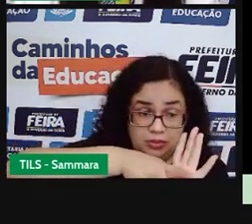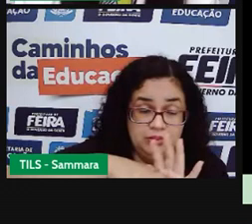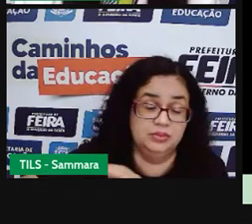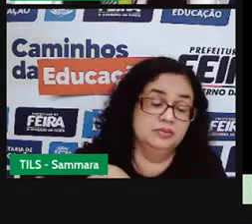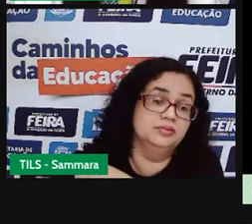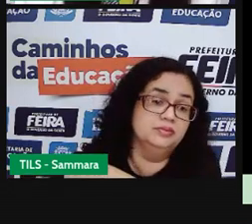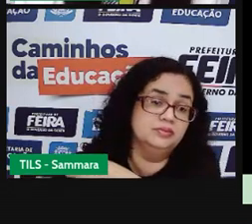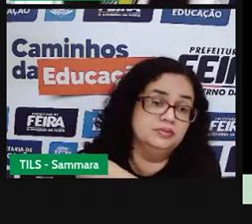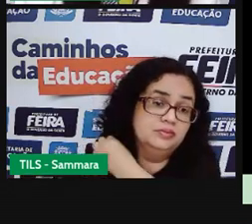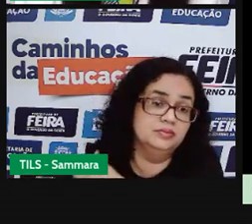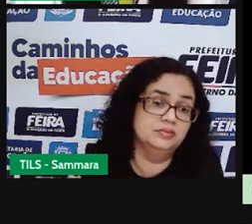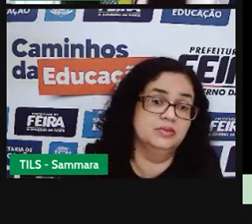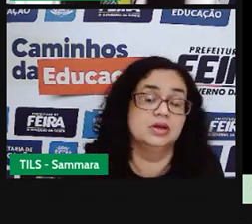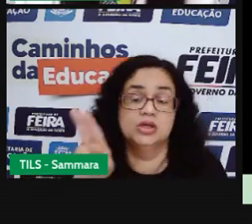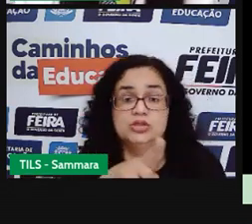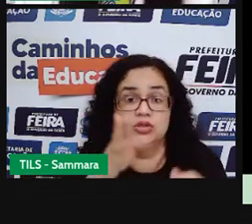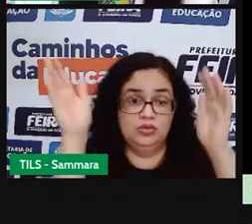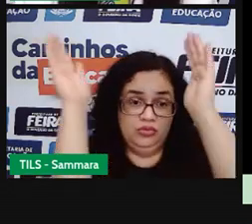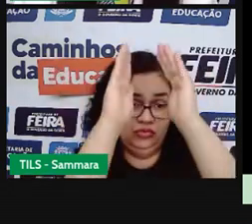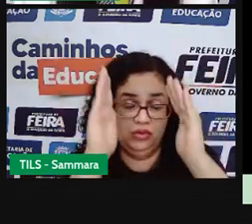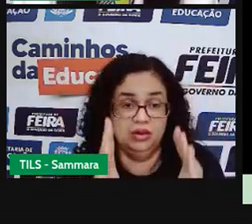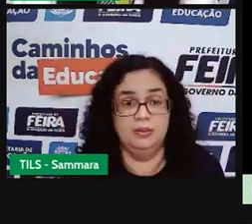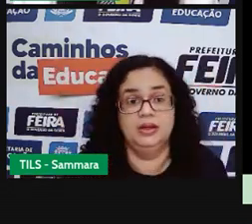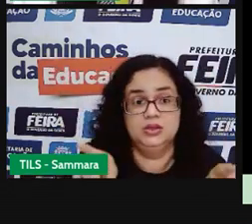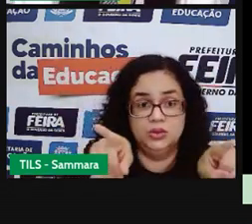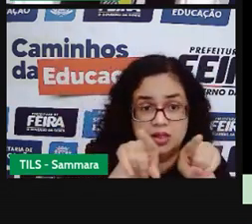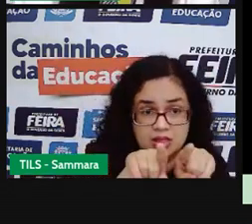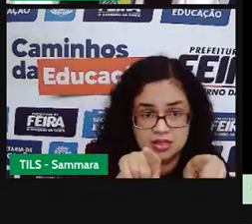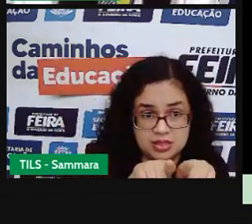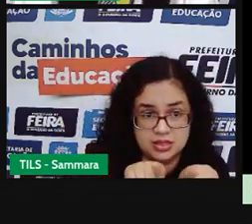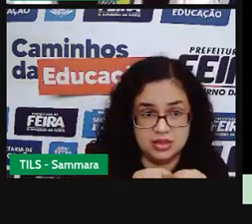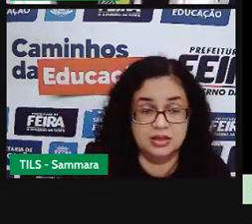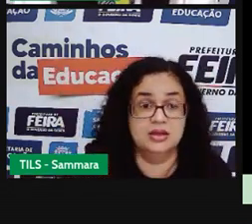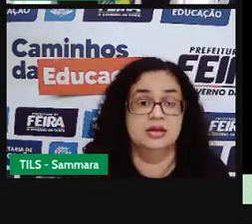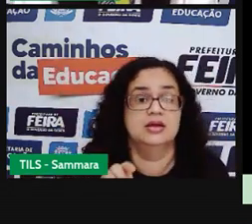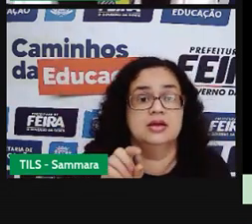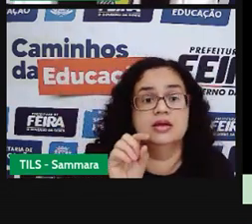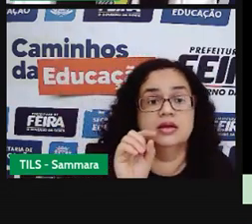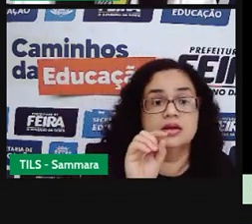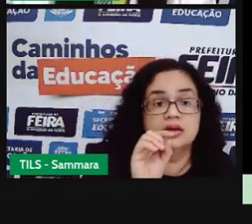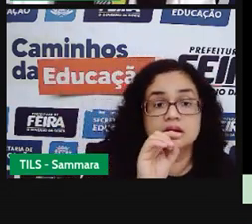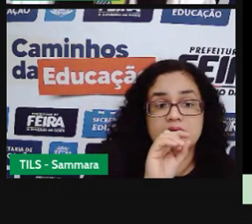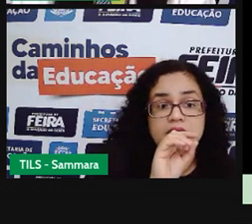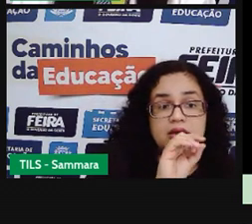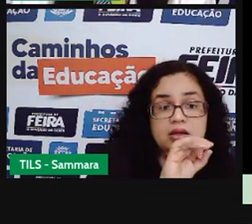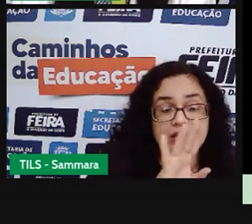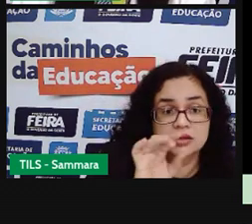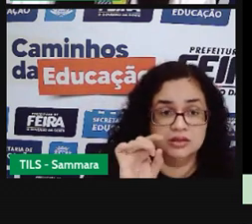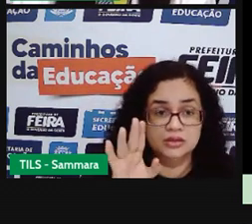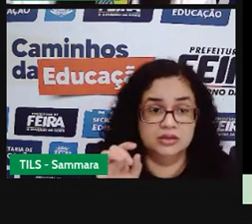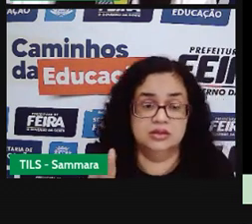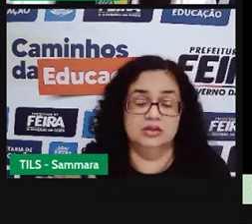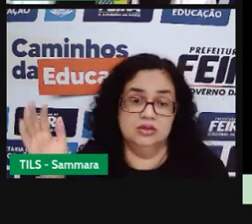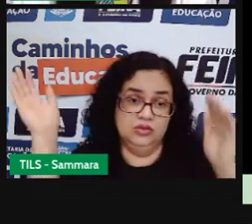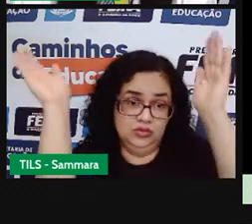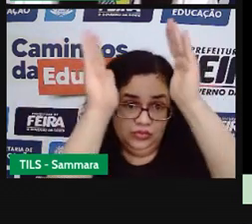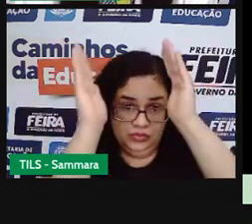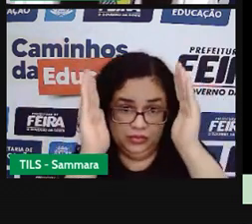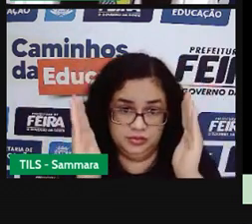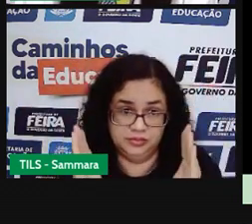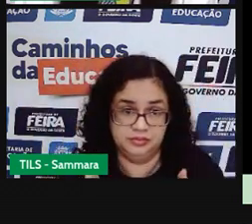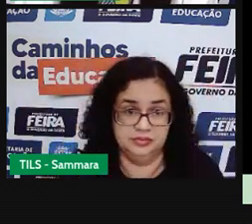seu uso e sua formato também então a caixa de sapato tem o formato que ela tem